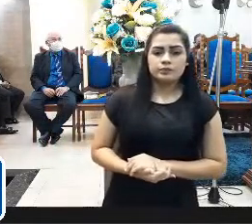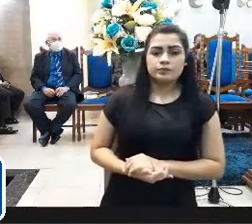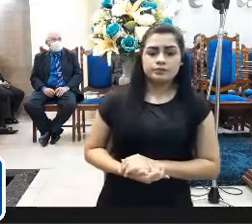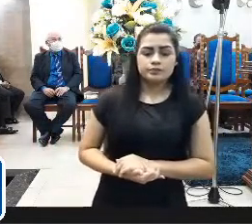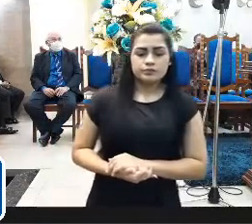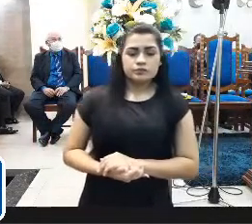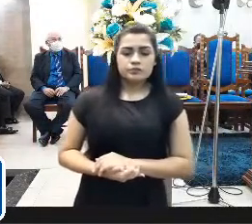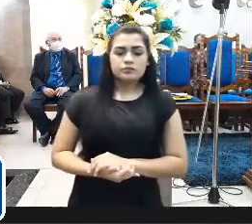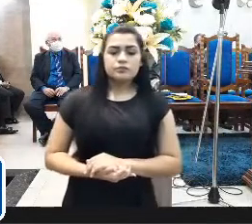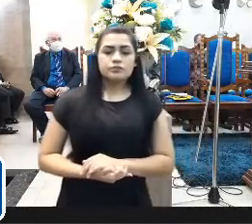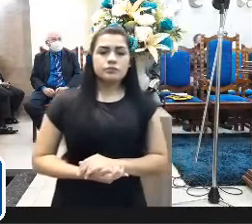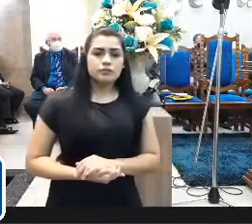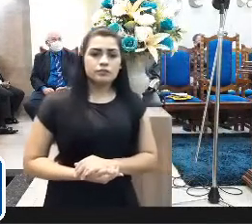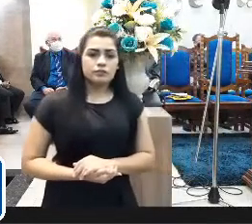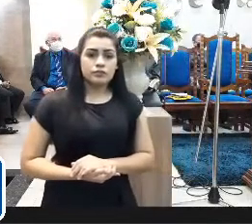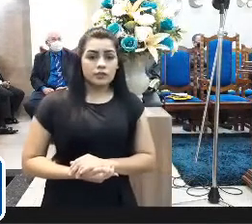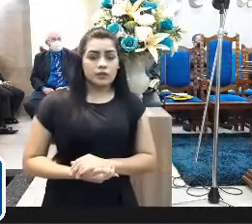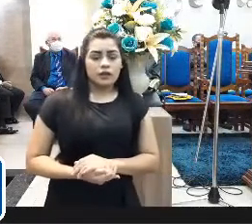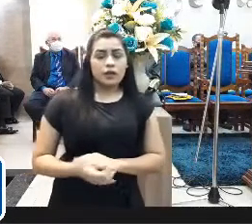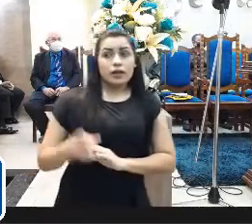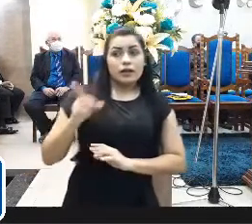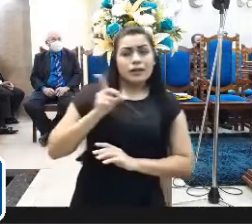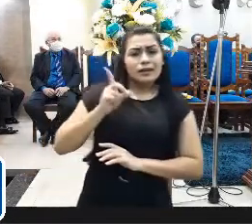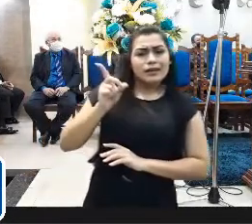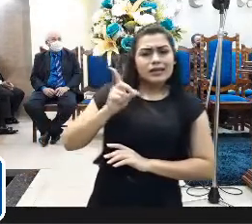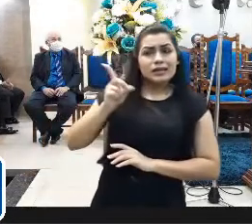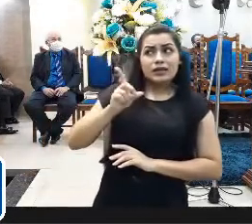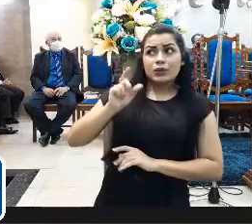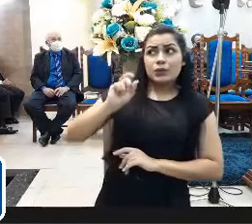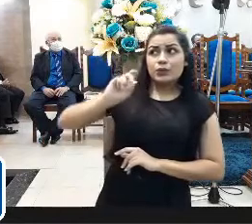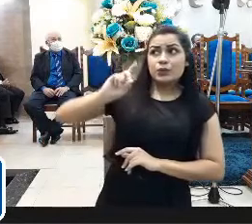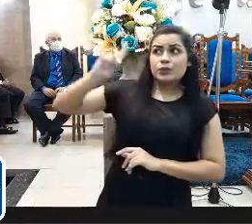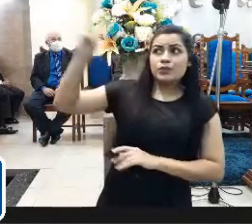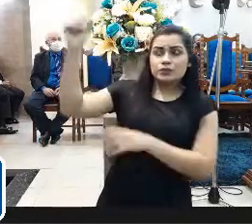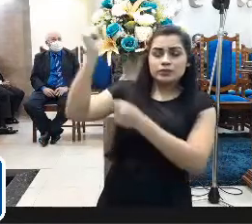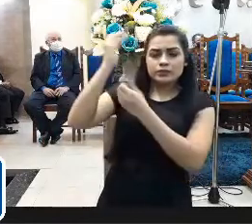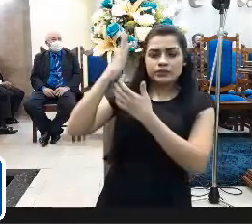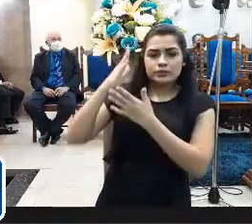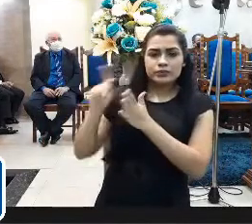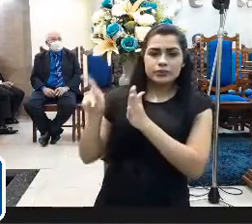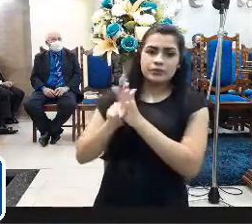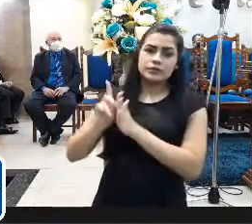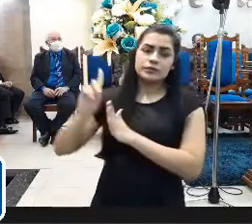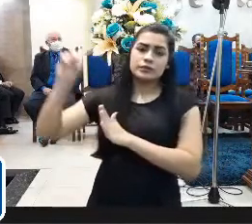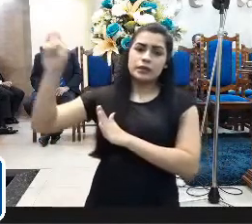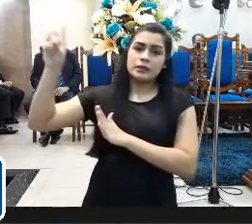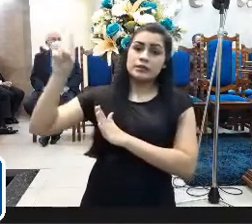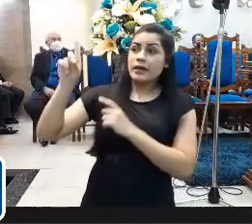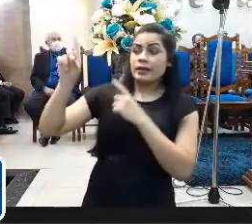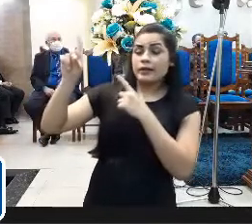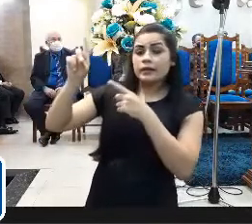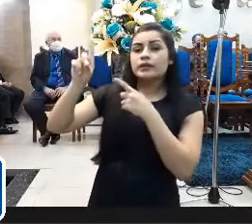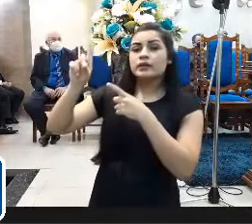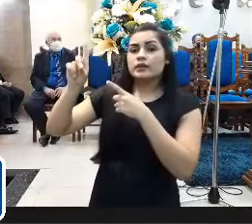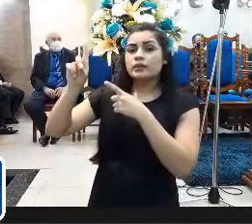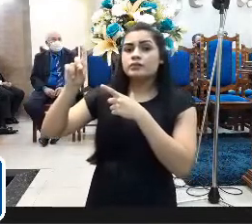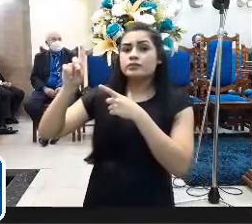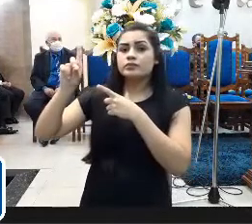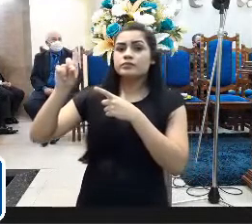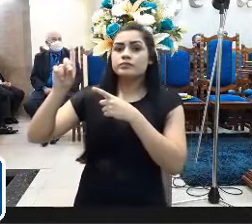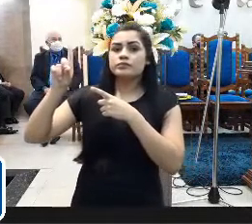Ele quem, Pedro? O Deus de toda graça. O Deus de toda graça. Ele mesmo, faz o que, irmãos?